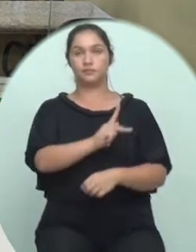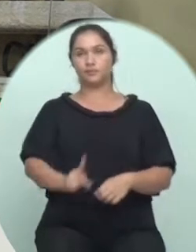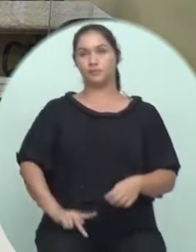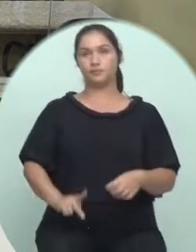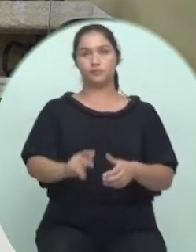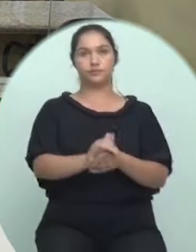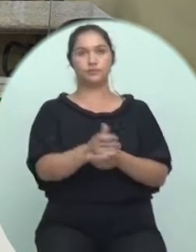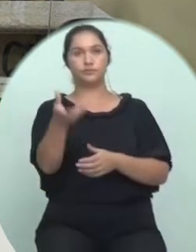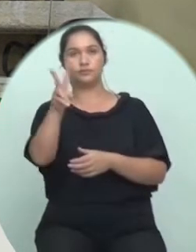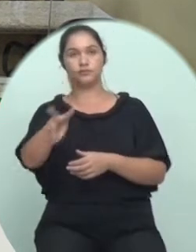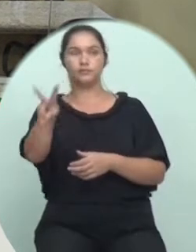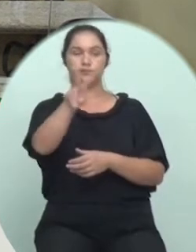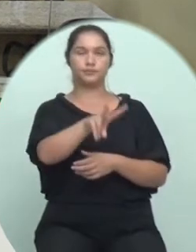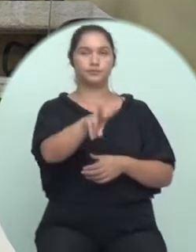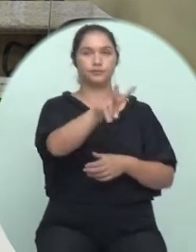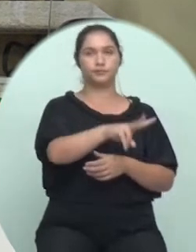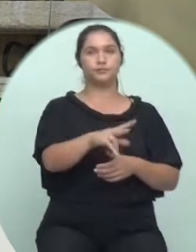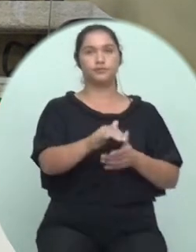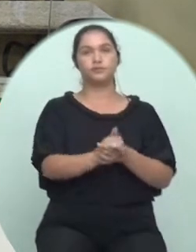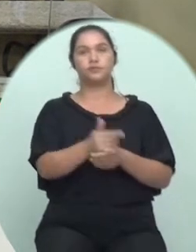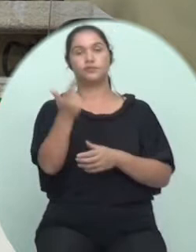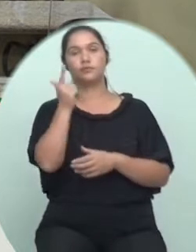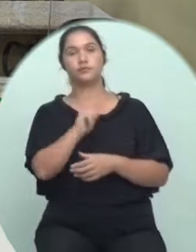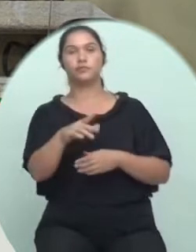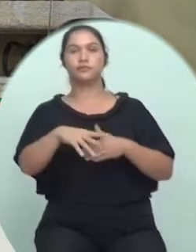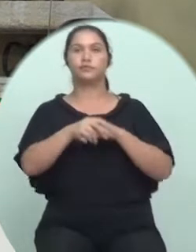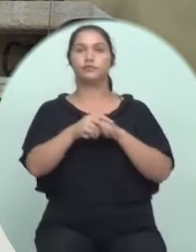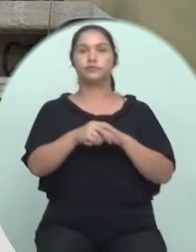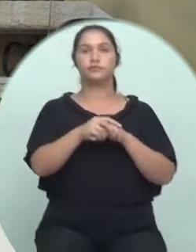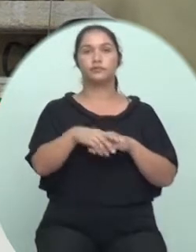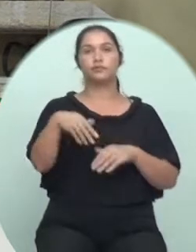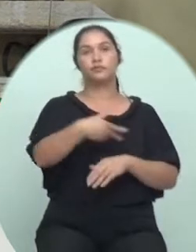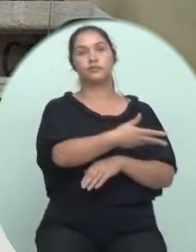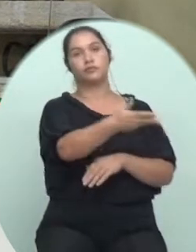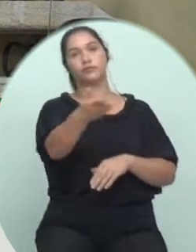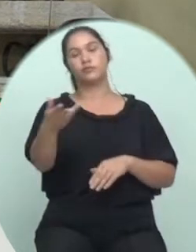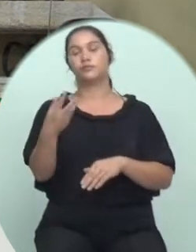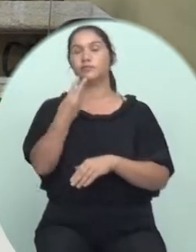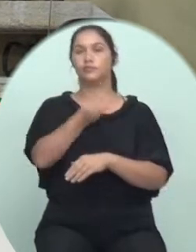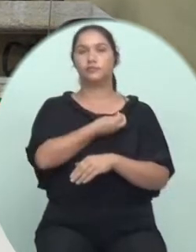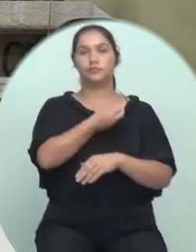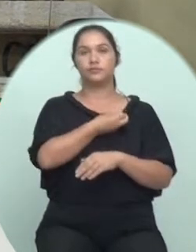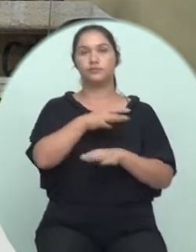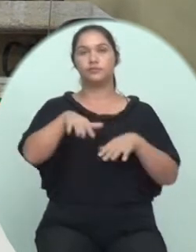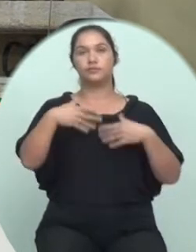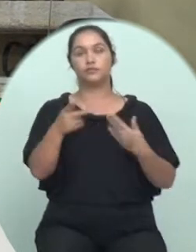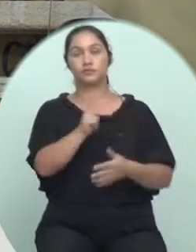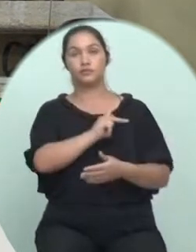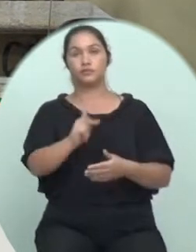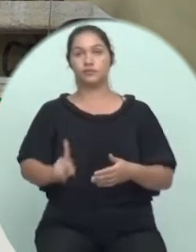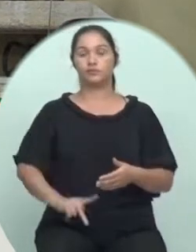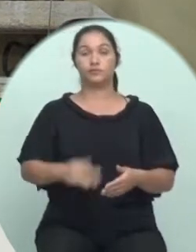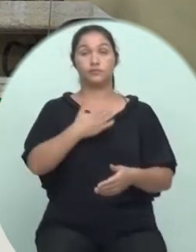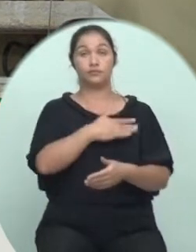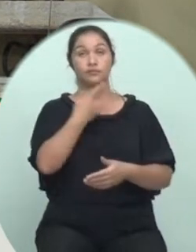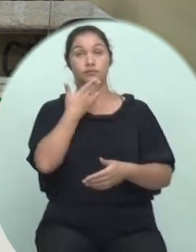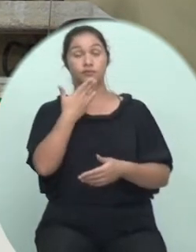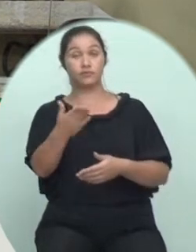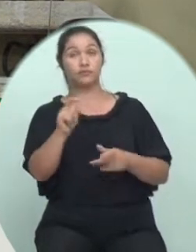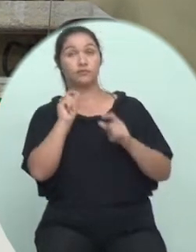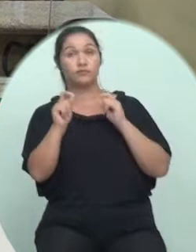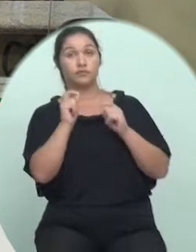presidente, demais vereadores, vereadoras, mais uma vez cumprimento todos que aqui estão presentes. Senhor presidente, gostaria de pedir